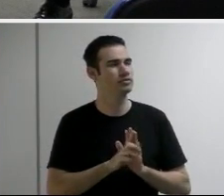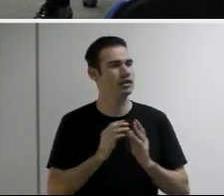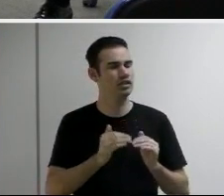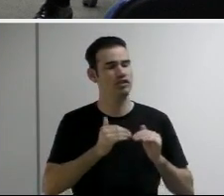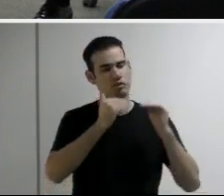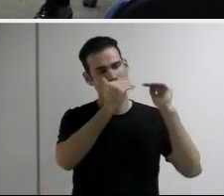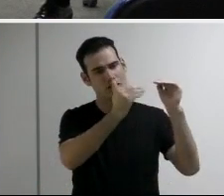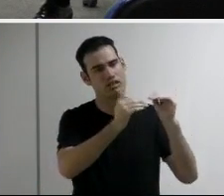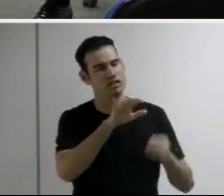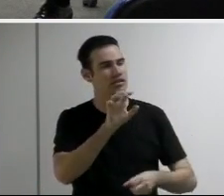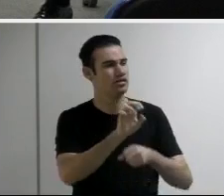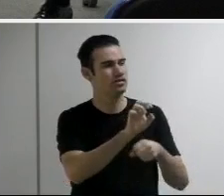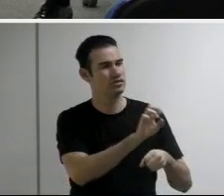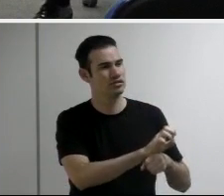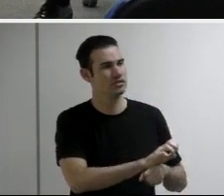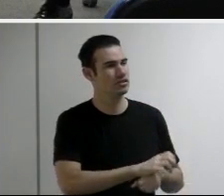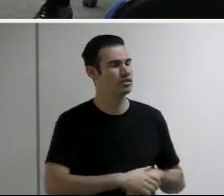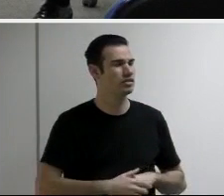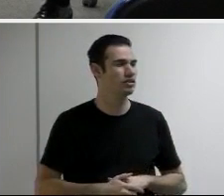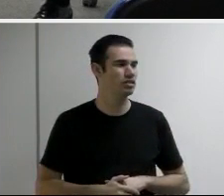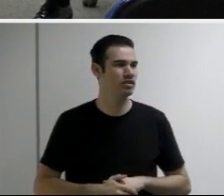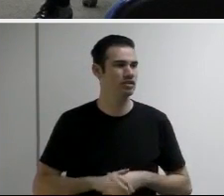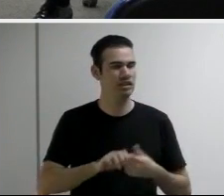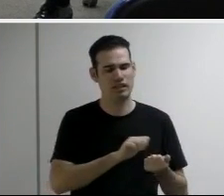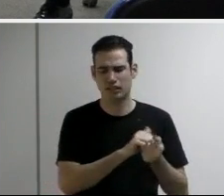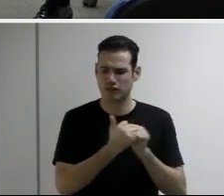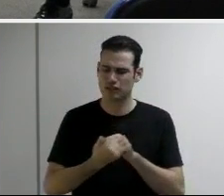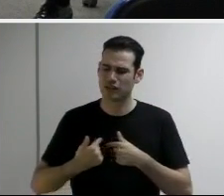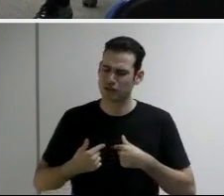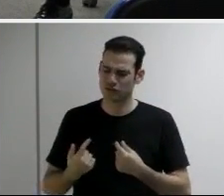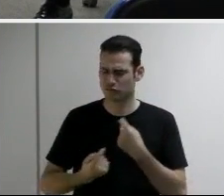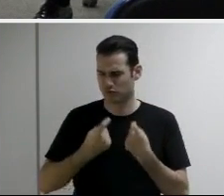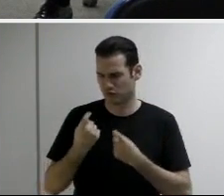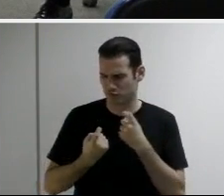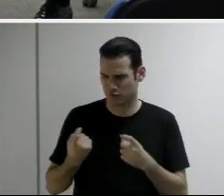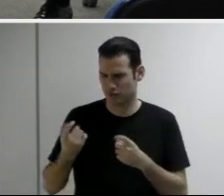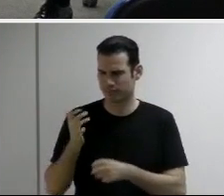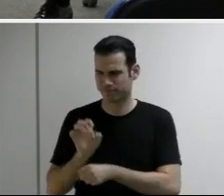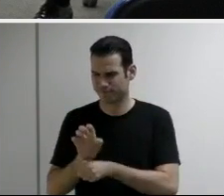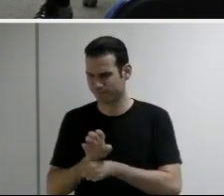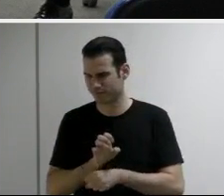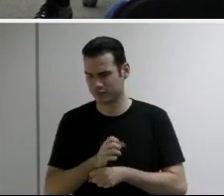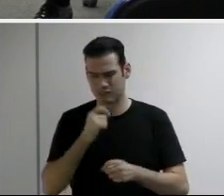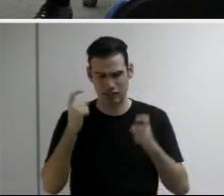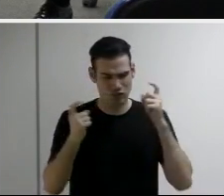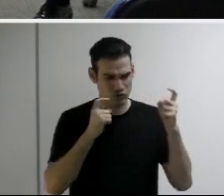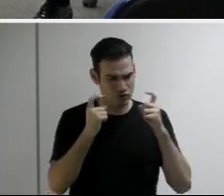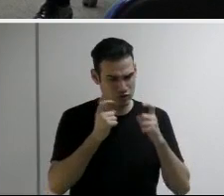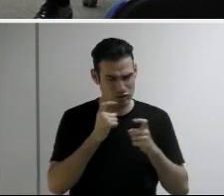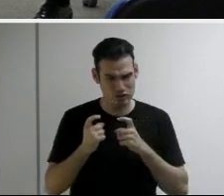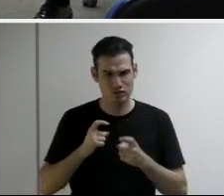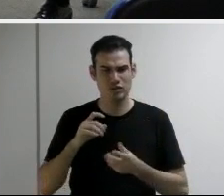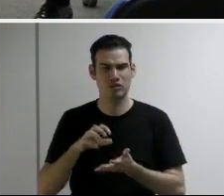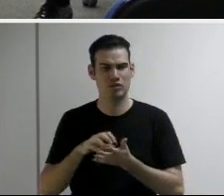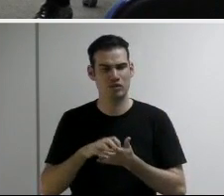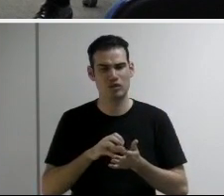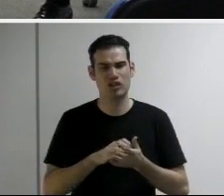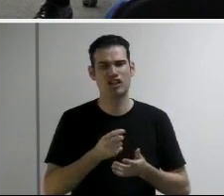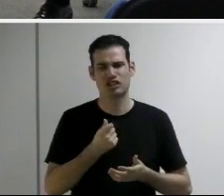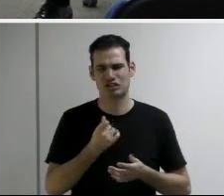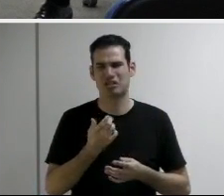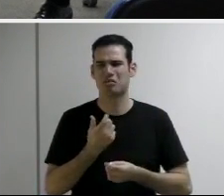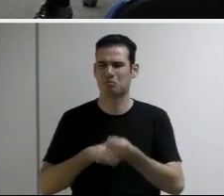de adequação. E a adequação sempre me preocupou muito, porque como uma das discussões centrais era: tem dinheiro para ter DPA?